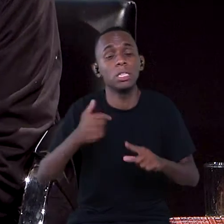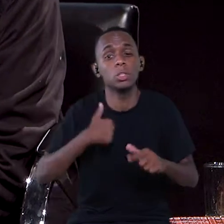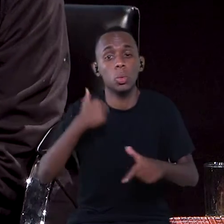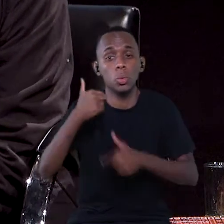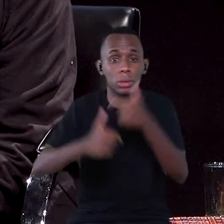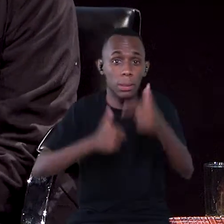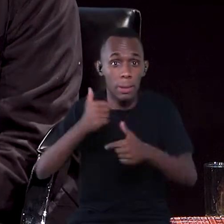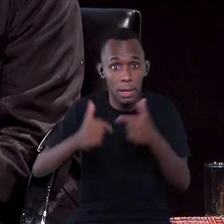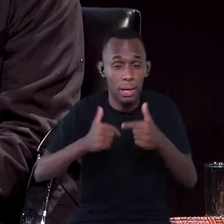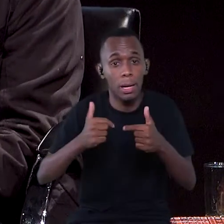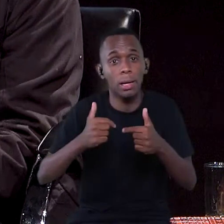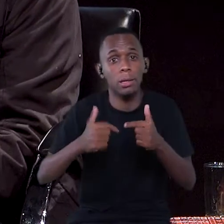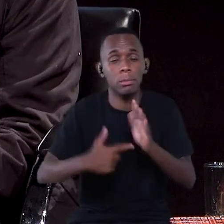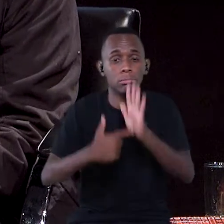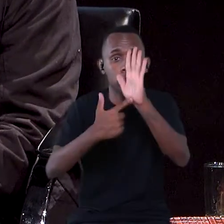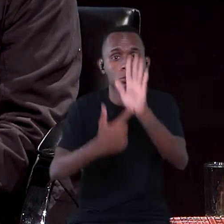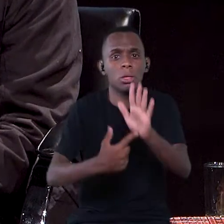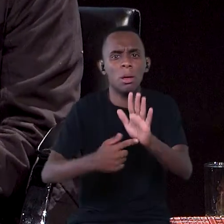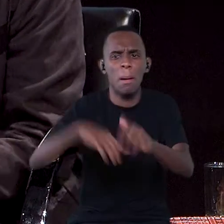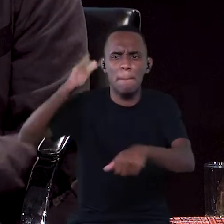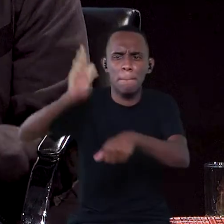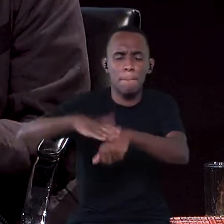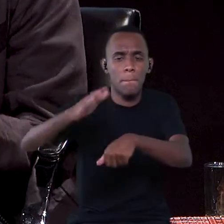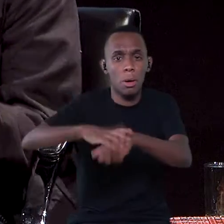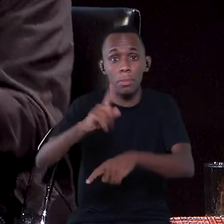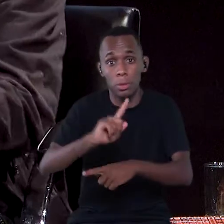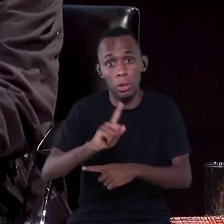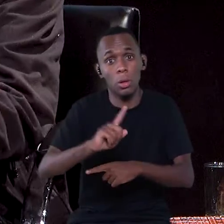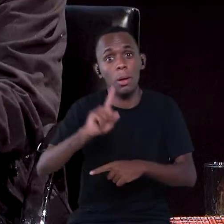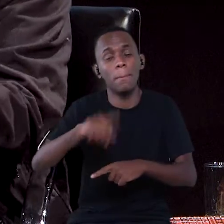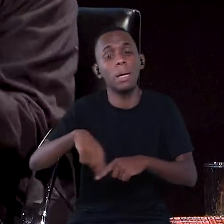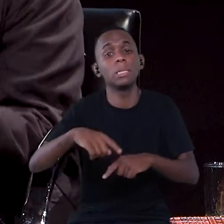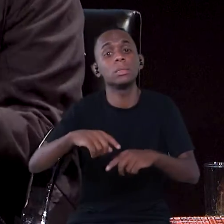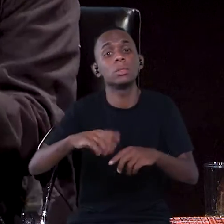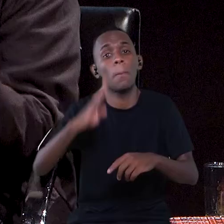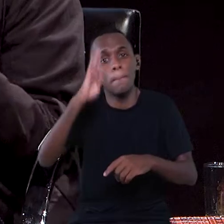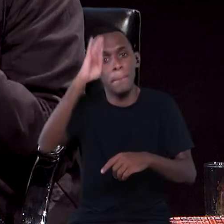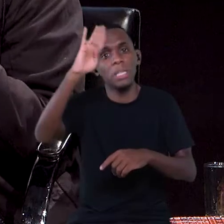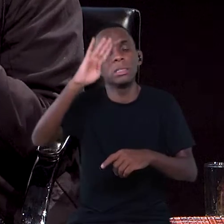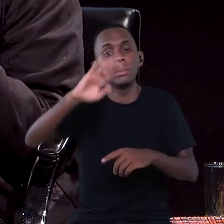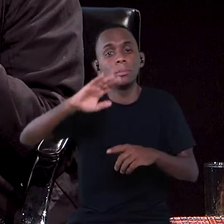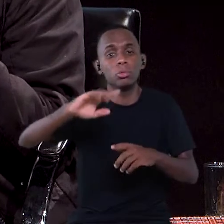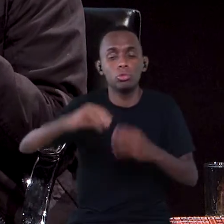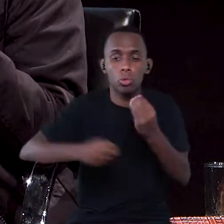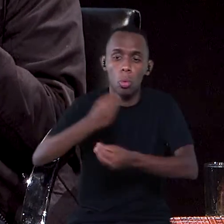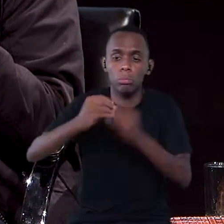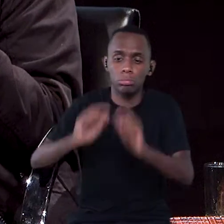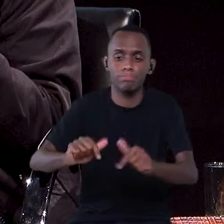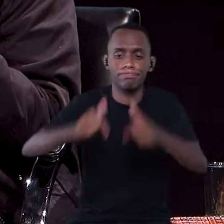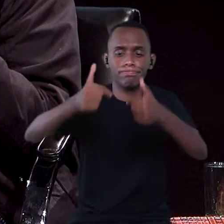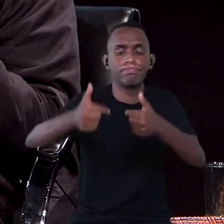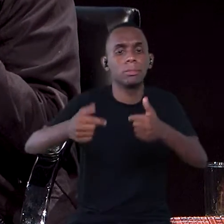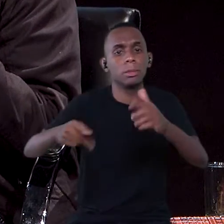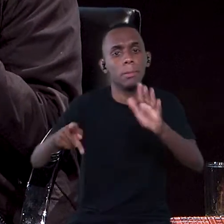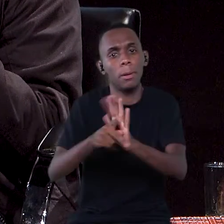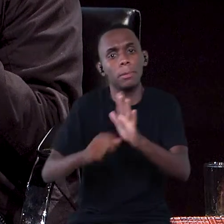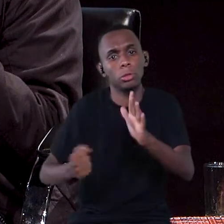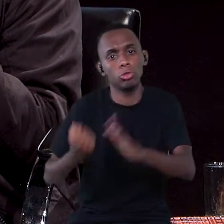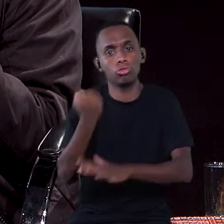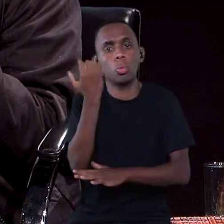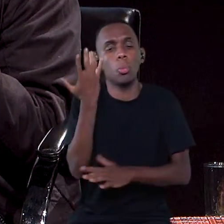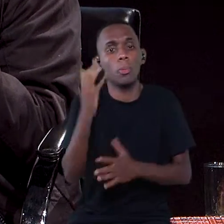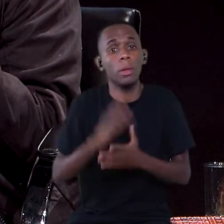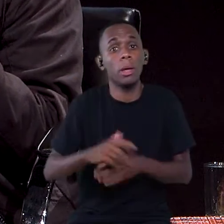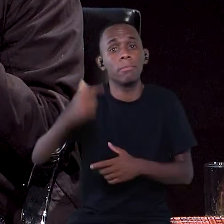ele partindo não da figura em si, mas do princípio de ação que ele tem. E qual que é o princípio de ação de Exu?